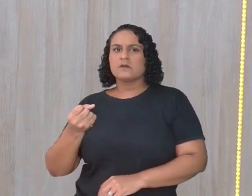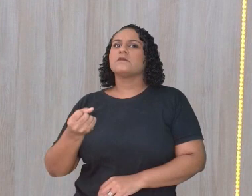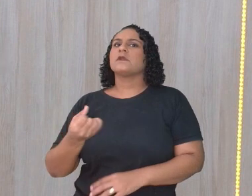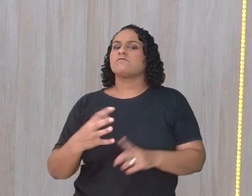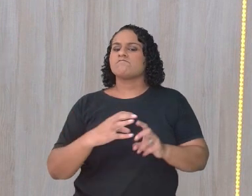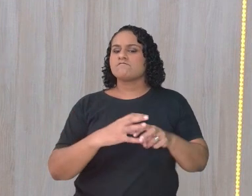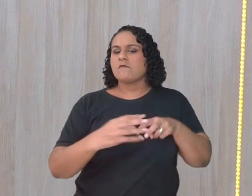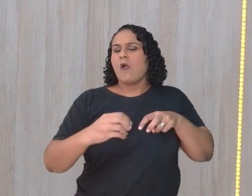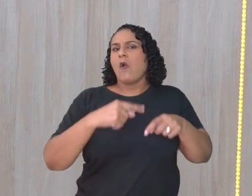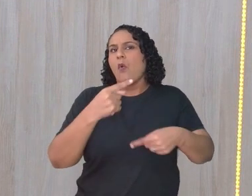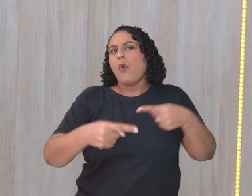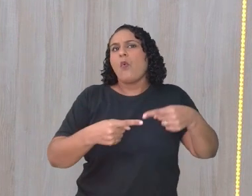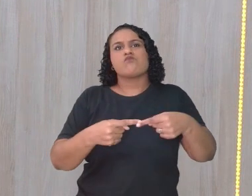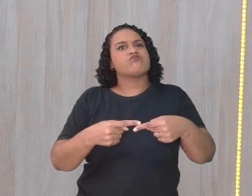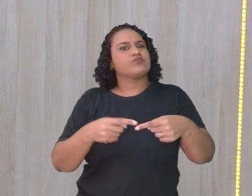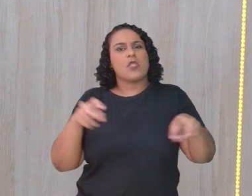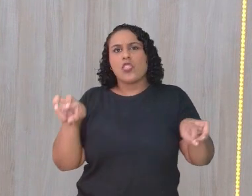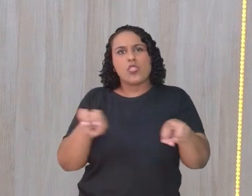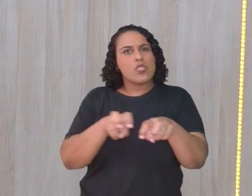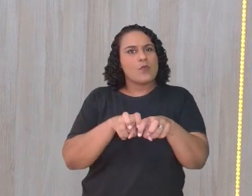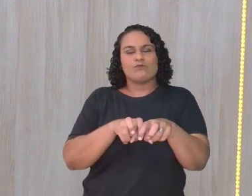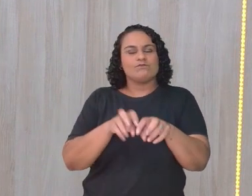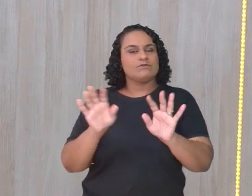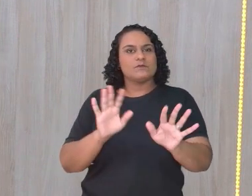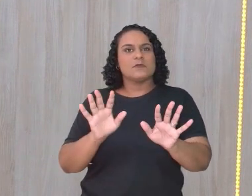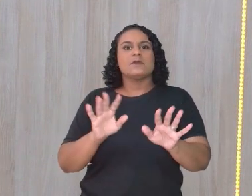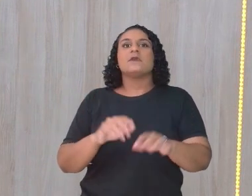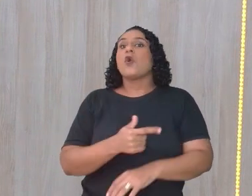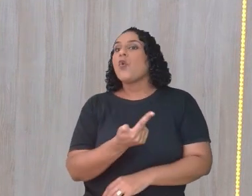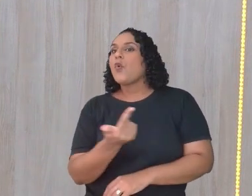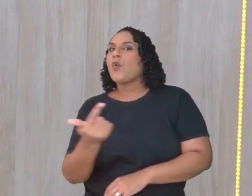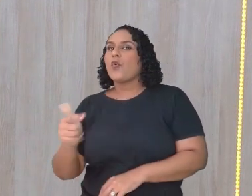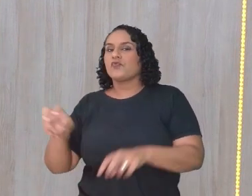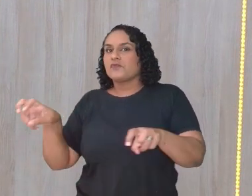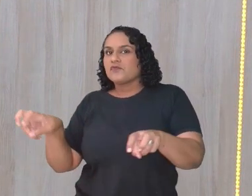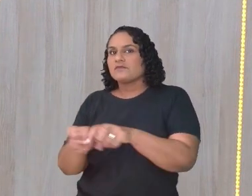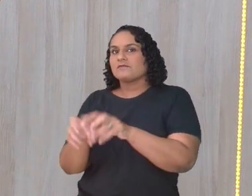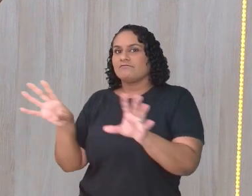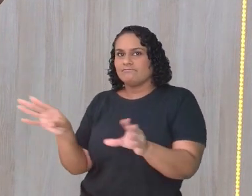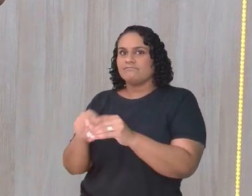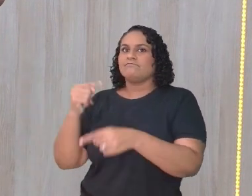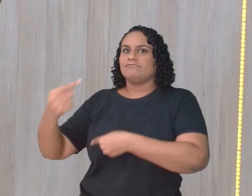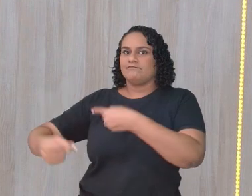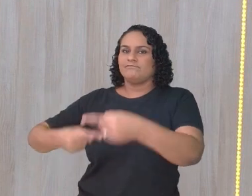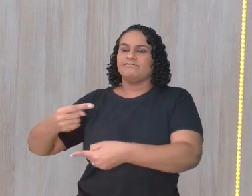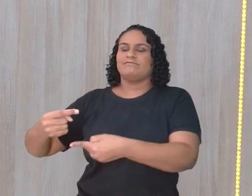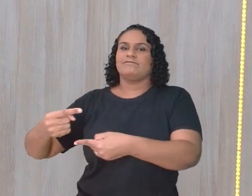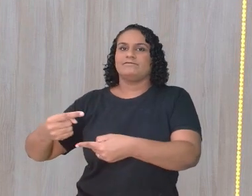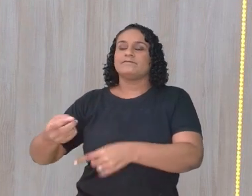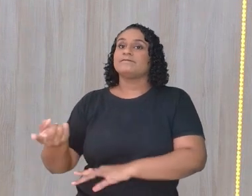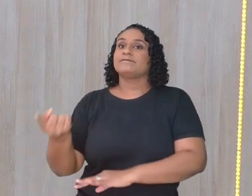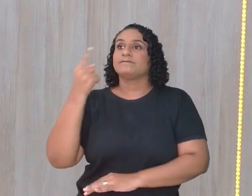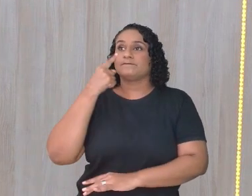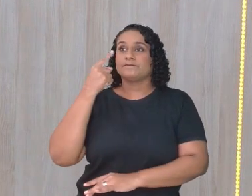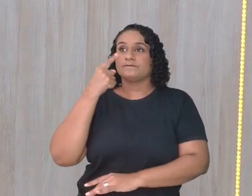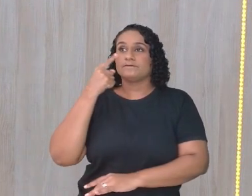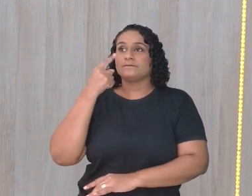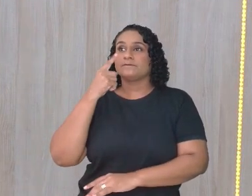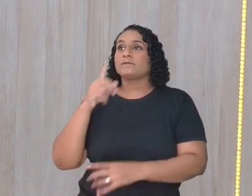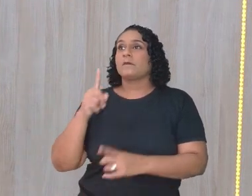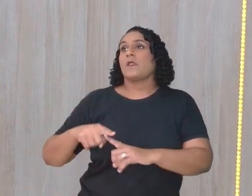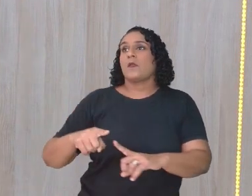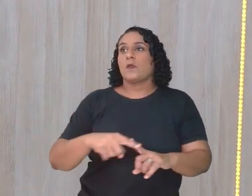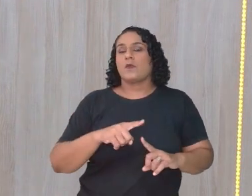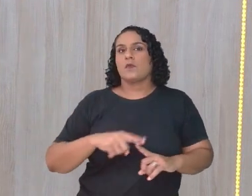forma assexuada, outros se reproduzem de forma sexuada. Então, vamos ver aqui um